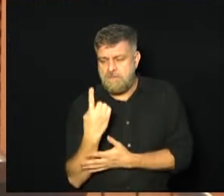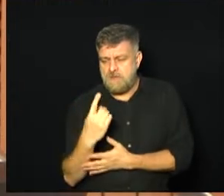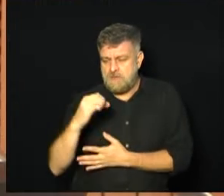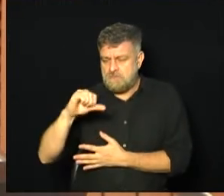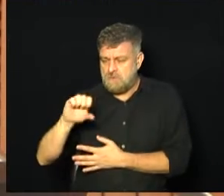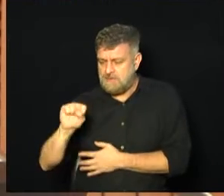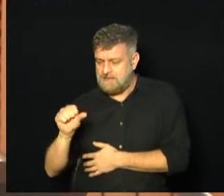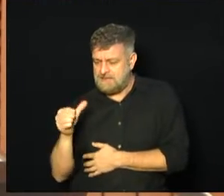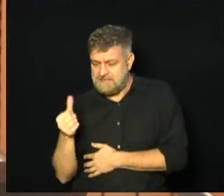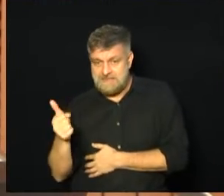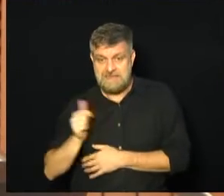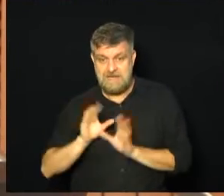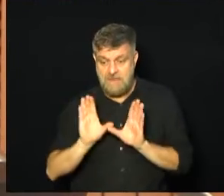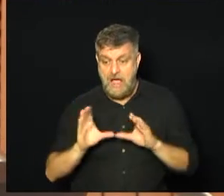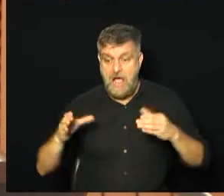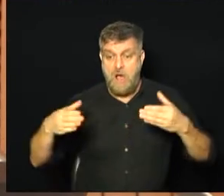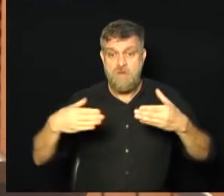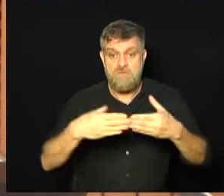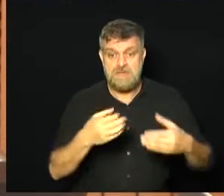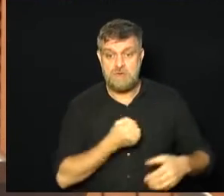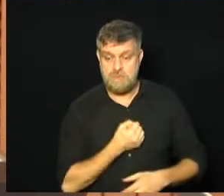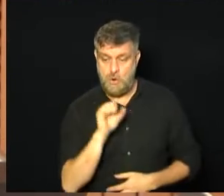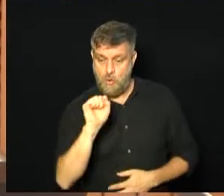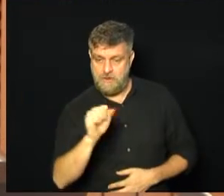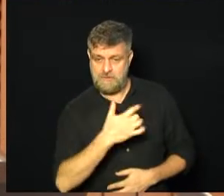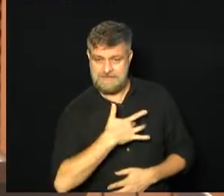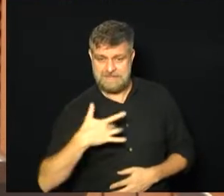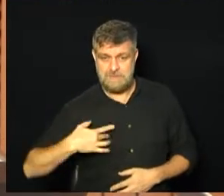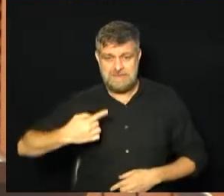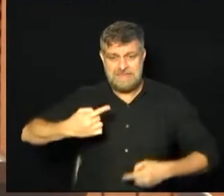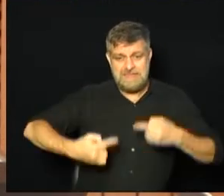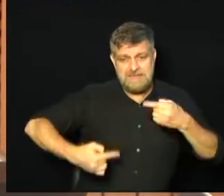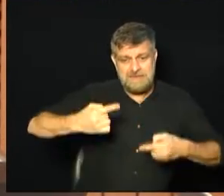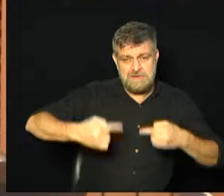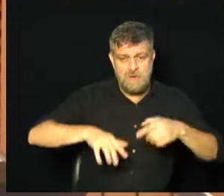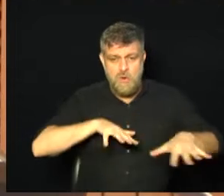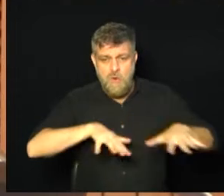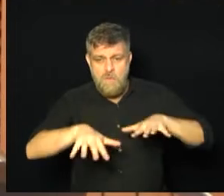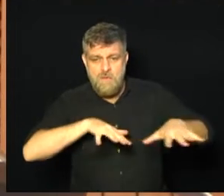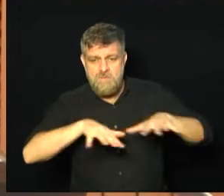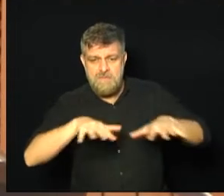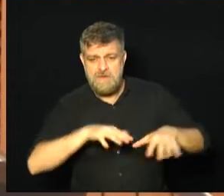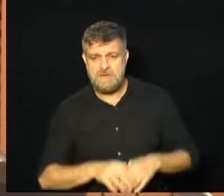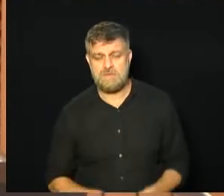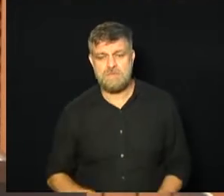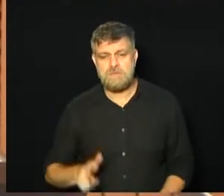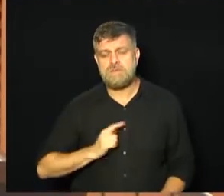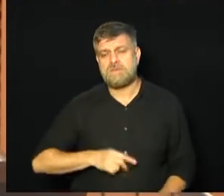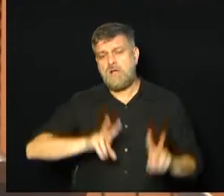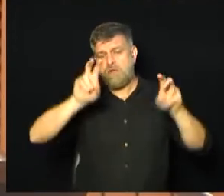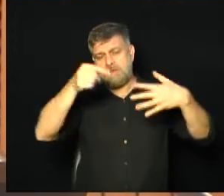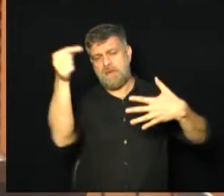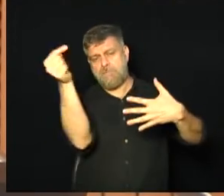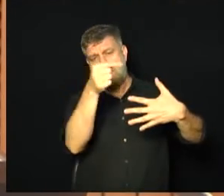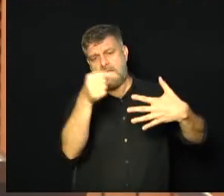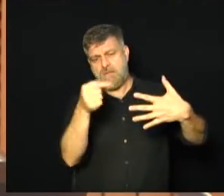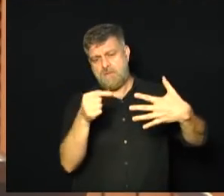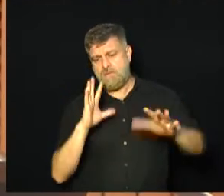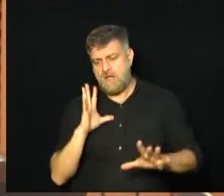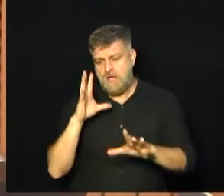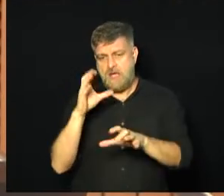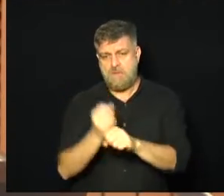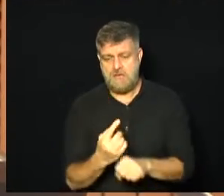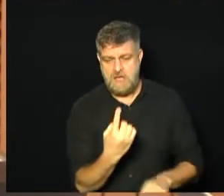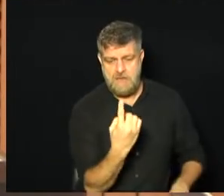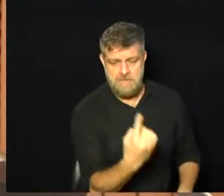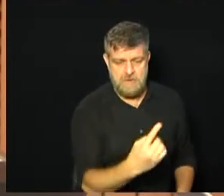8ª Conferência Nacional de Saúde, onde começou a se discutir o novo movimento sanitário, essas questões que culmina depois, em